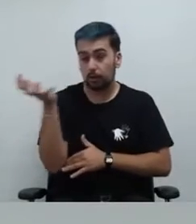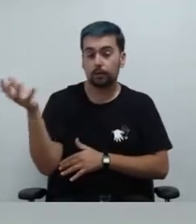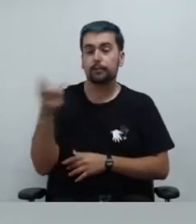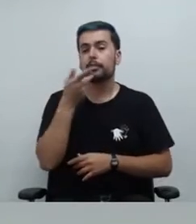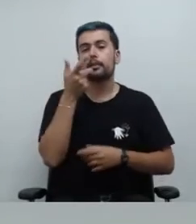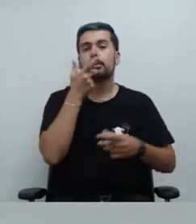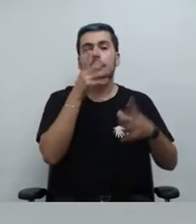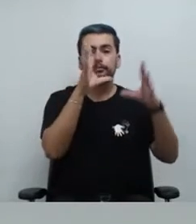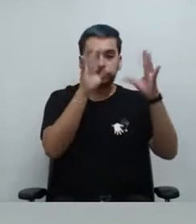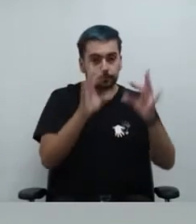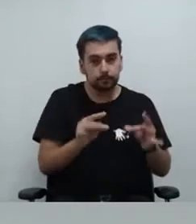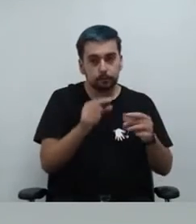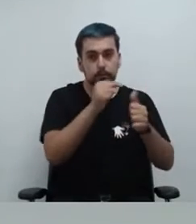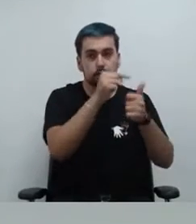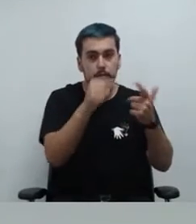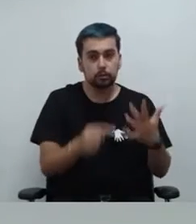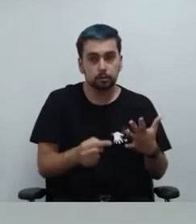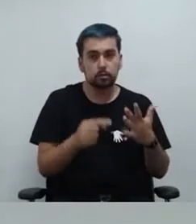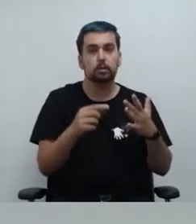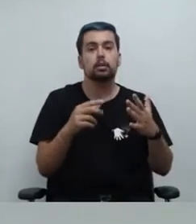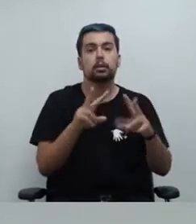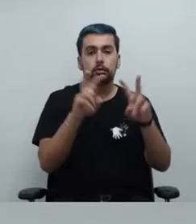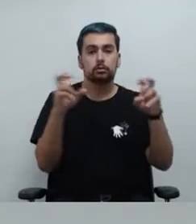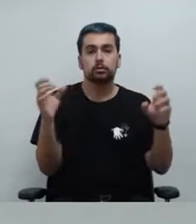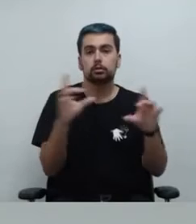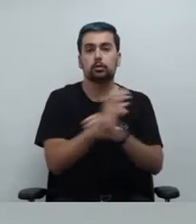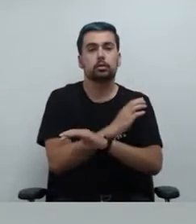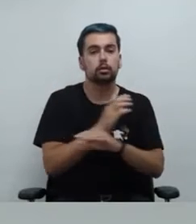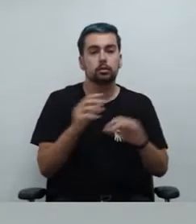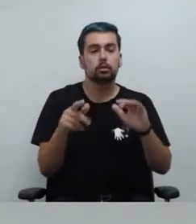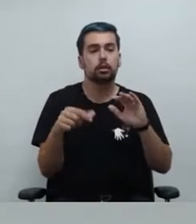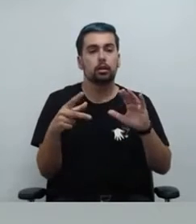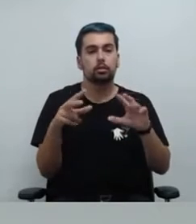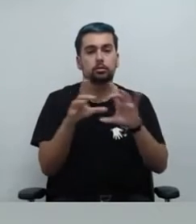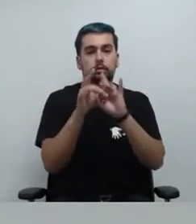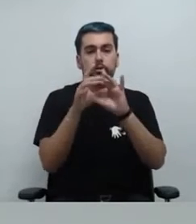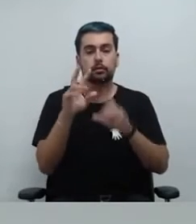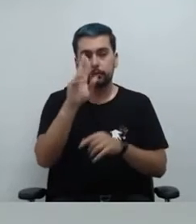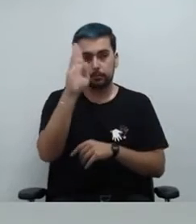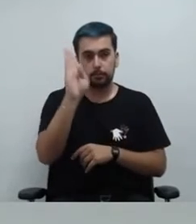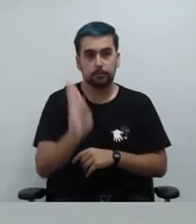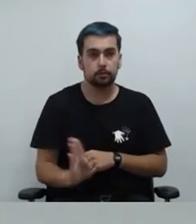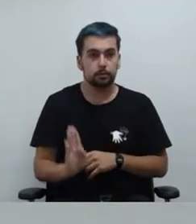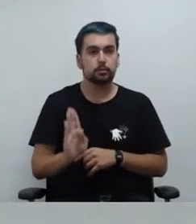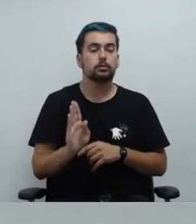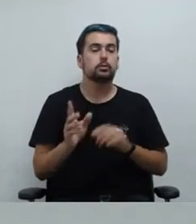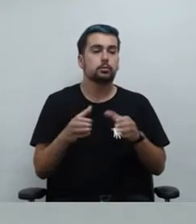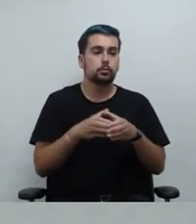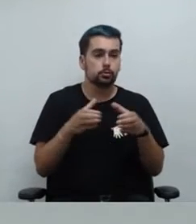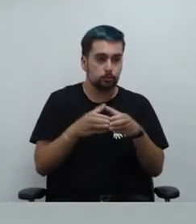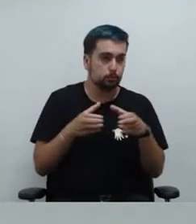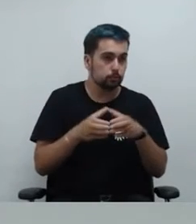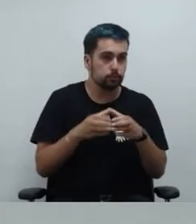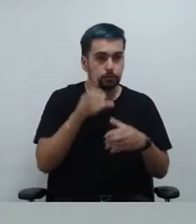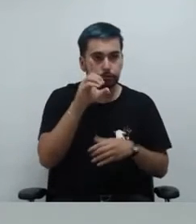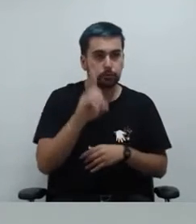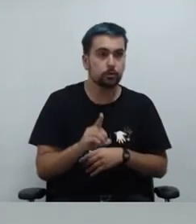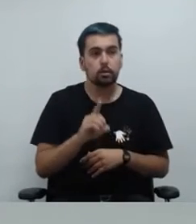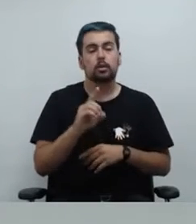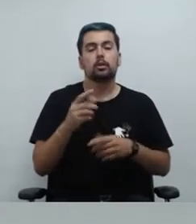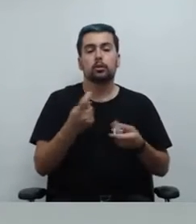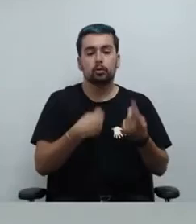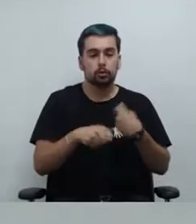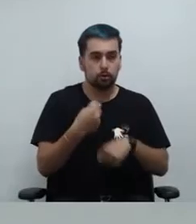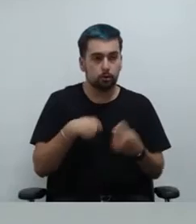nas observações conclusivas em relação ao Brasil no Comitê de Direitos Econômicos, Sociais e Culturais. Assim, a